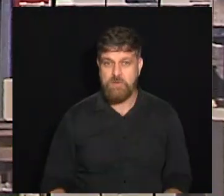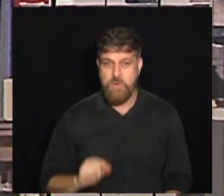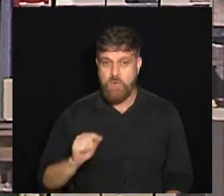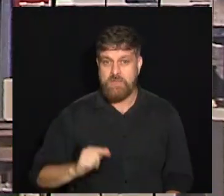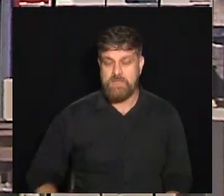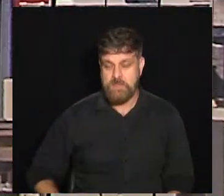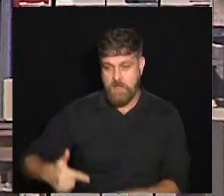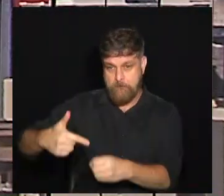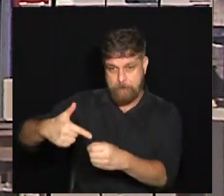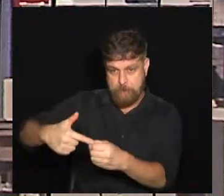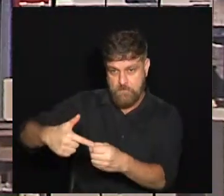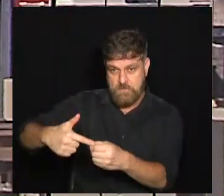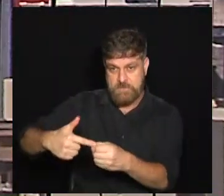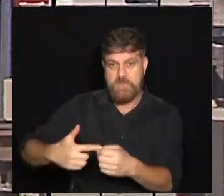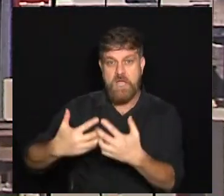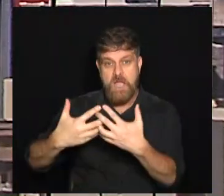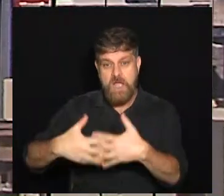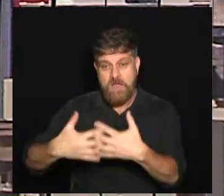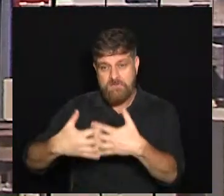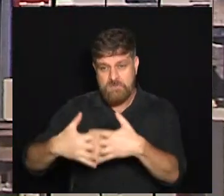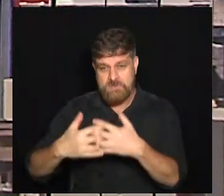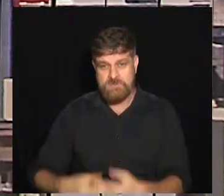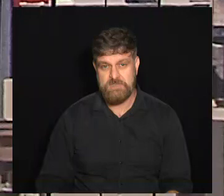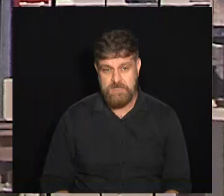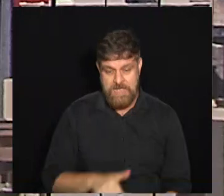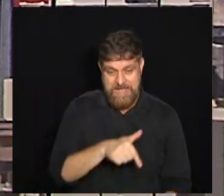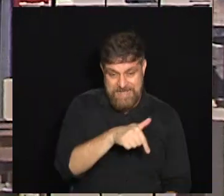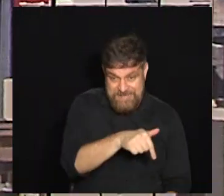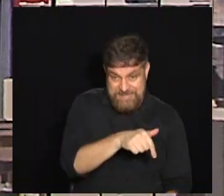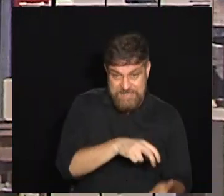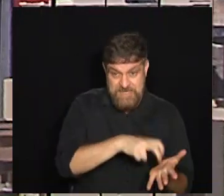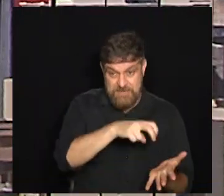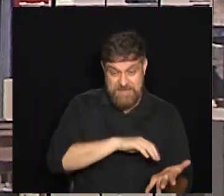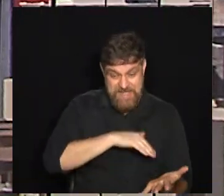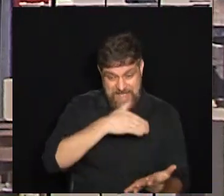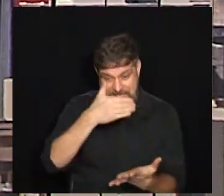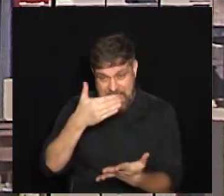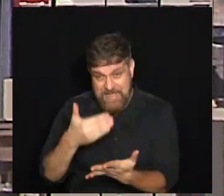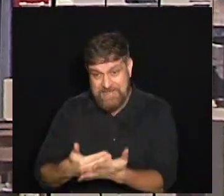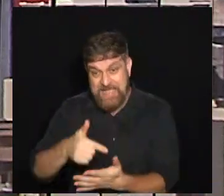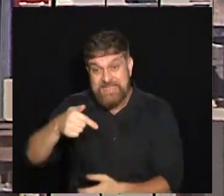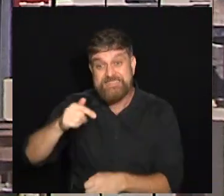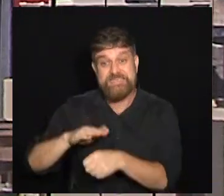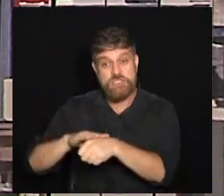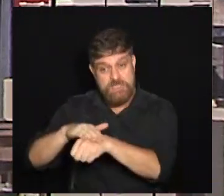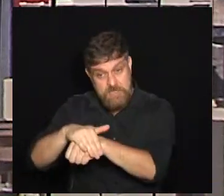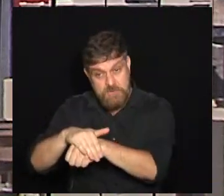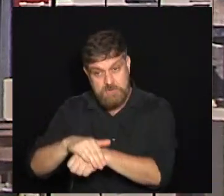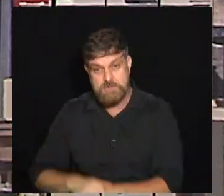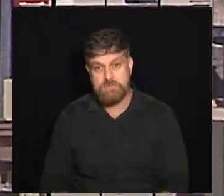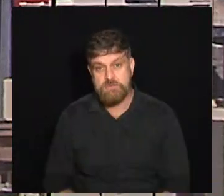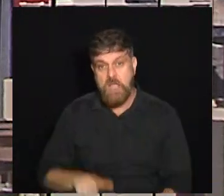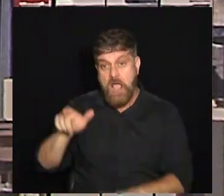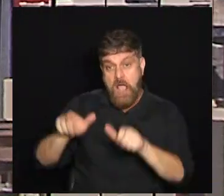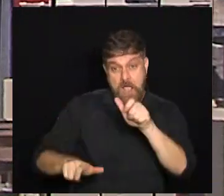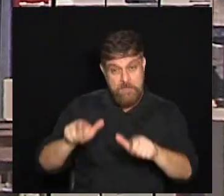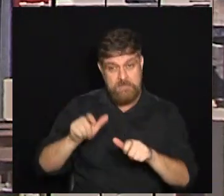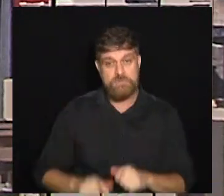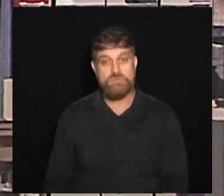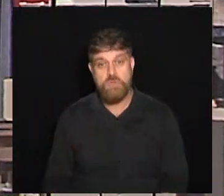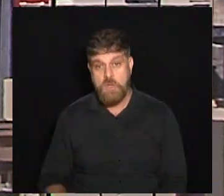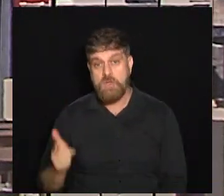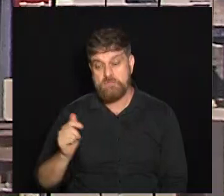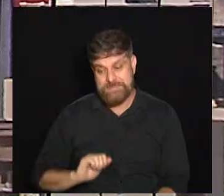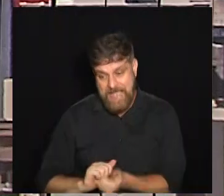de combustíveis a funcionarem das 7 horas da manhã às 7 horas da noite. Então, para você aí de casa poder